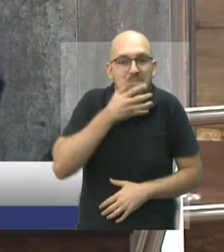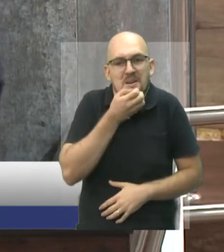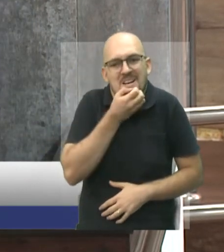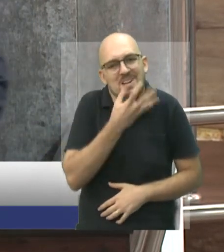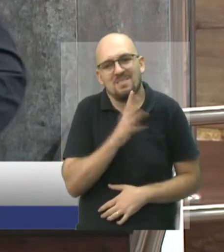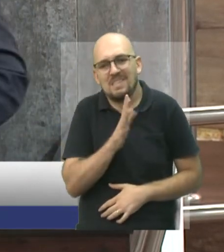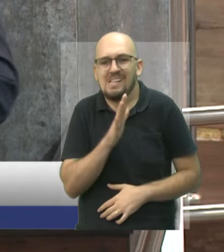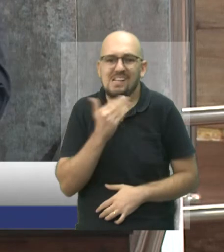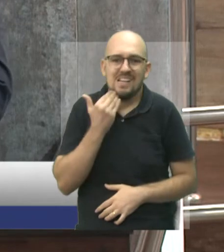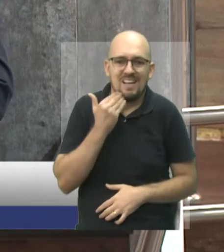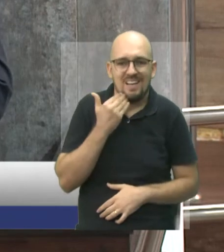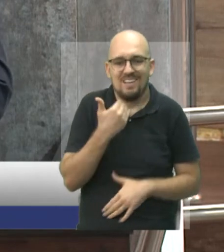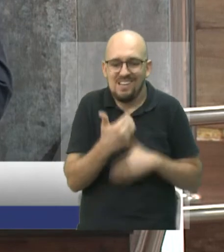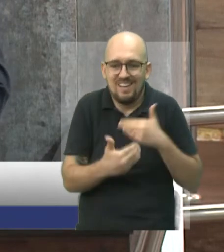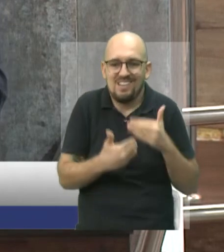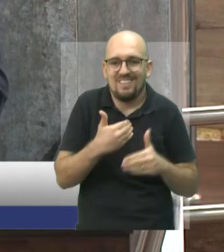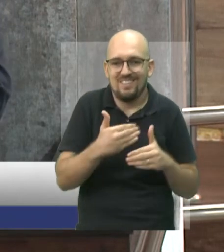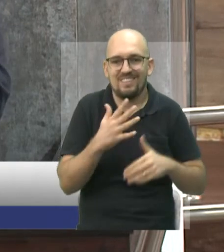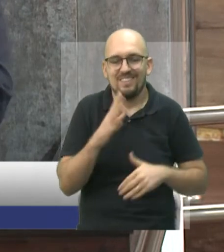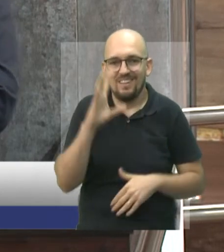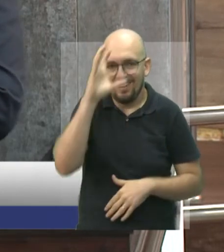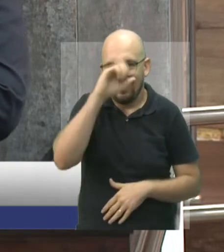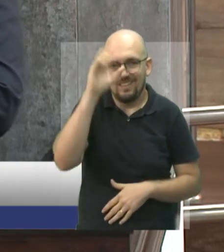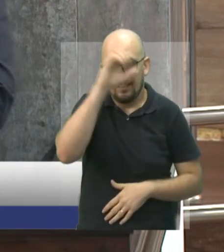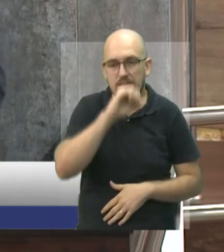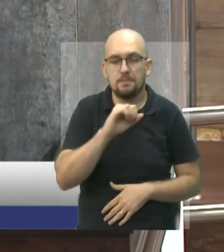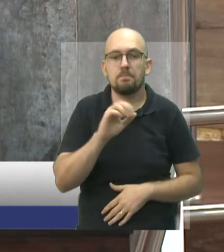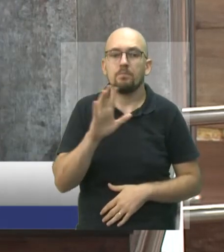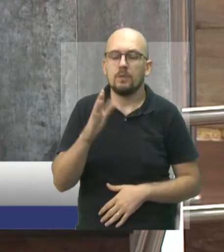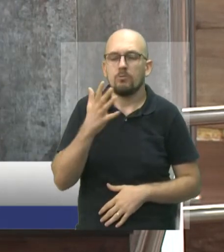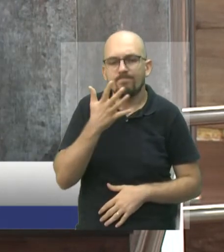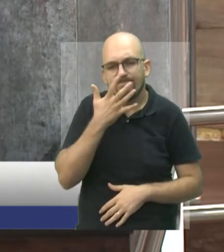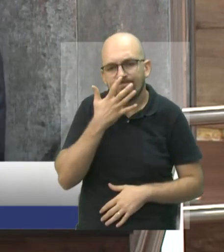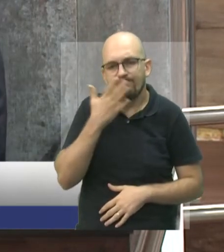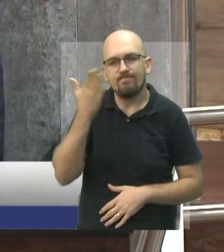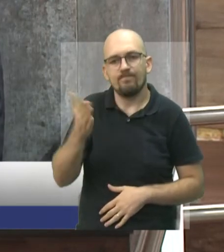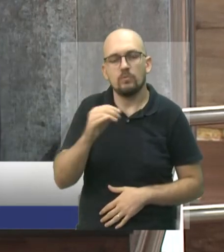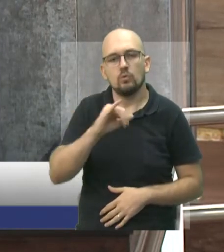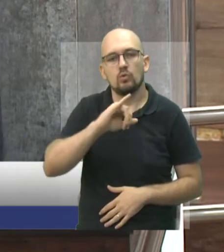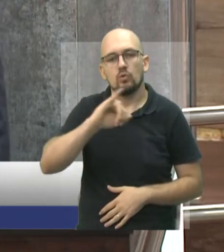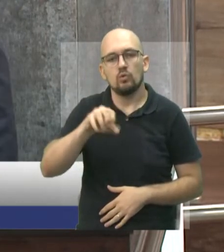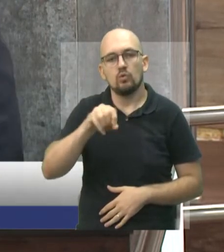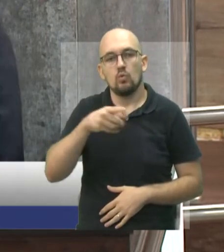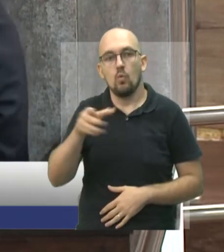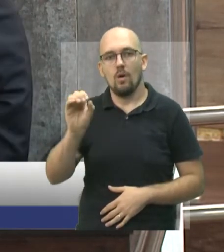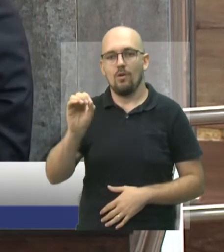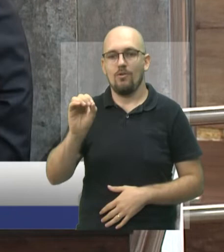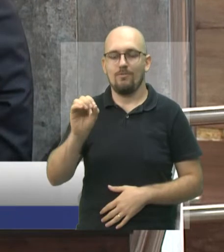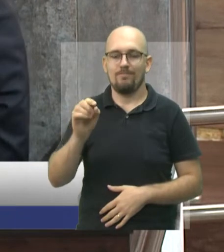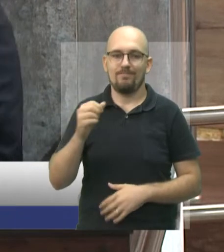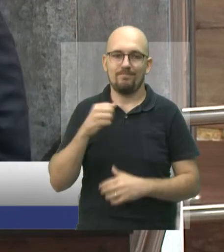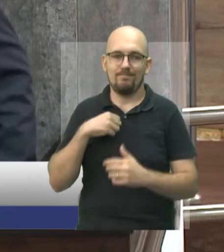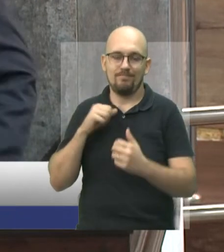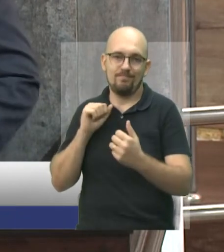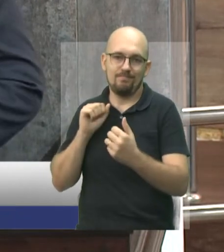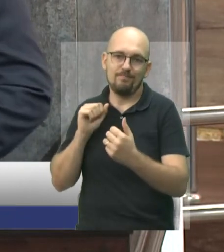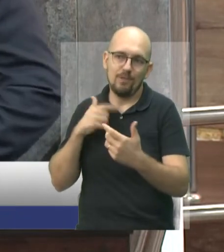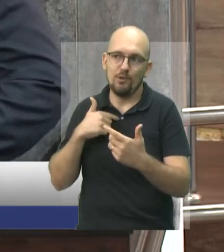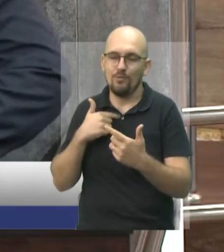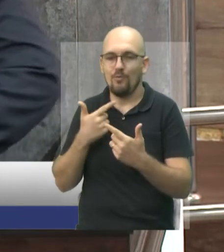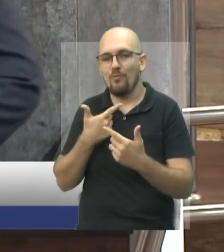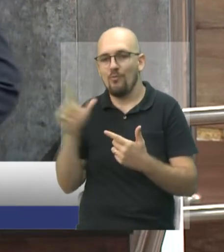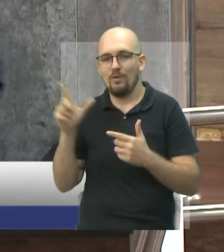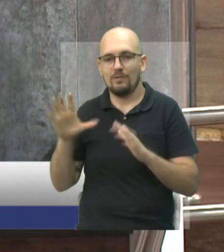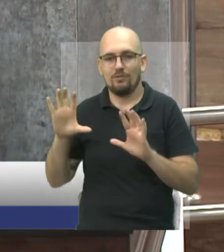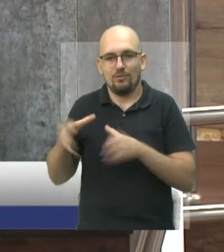E eu tenho muita admiração por você, apesar de estar na chapa concorrente, mas